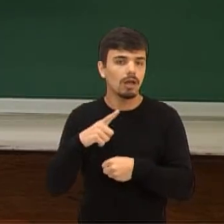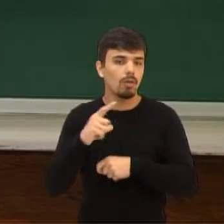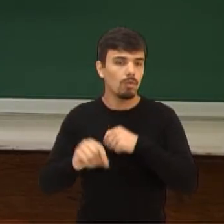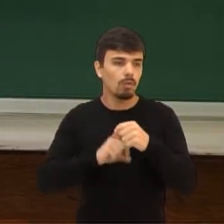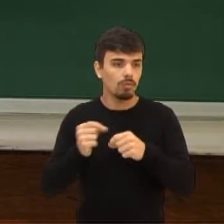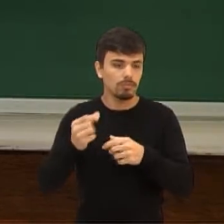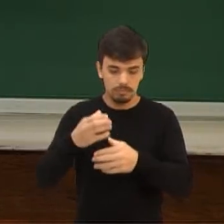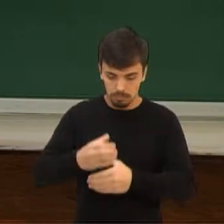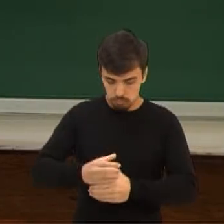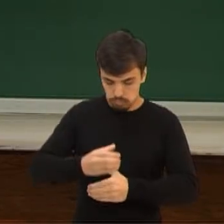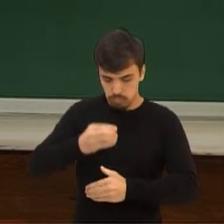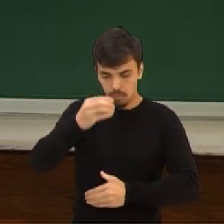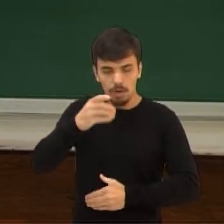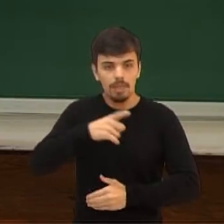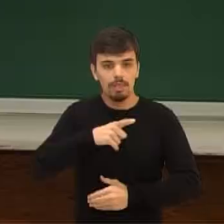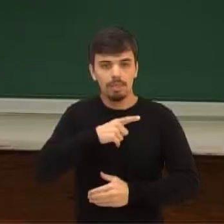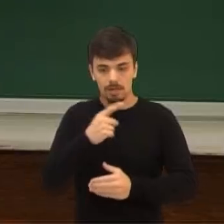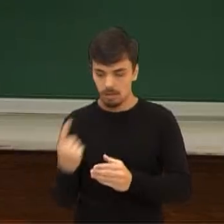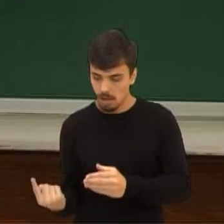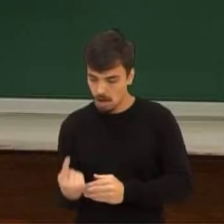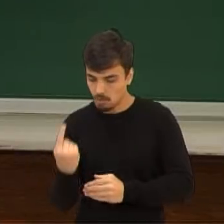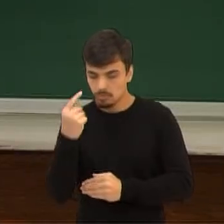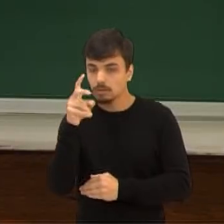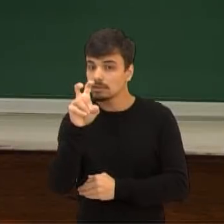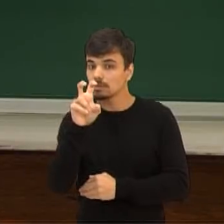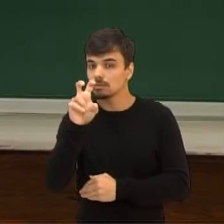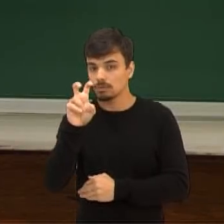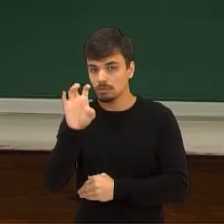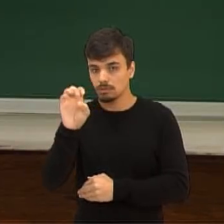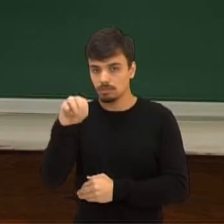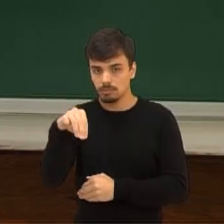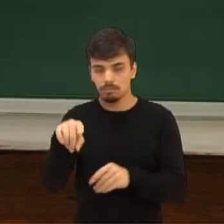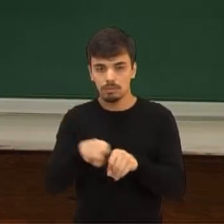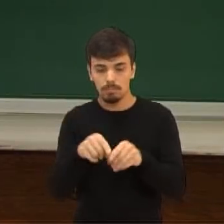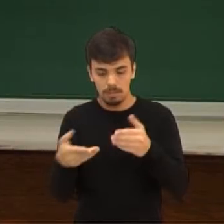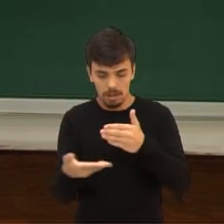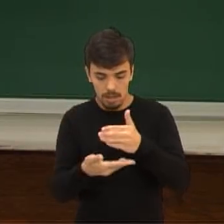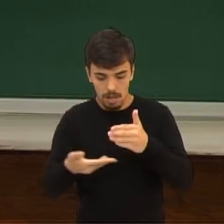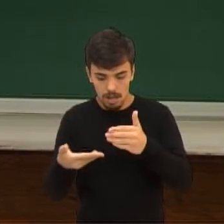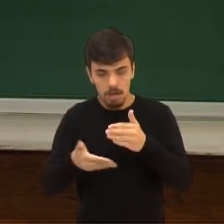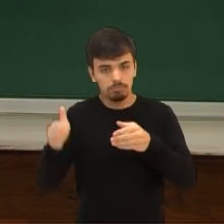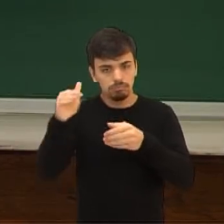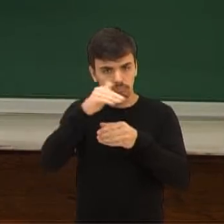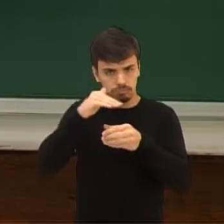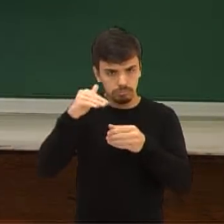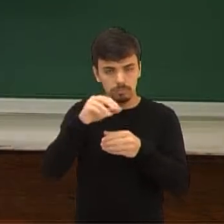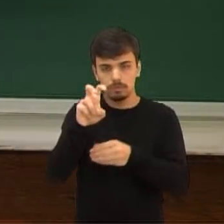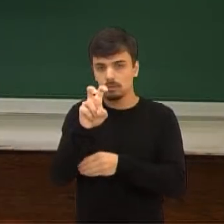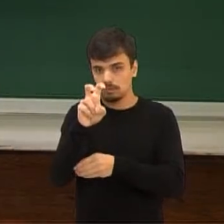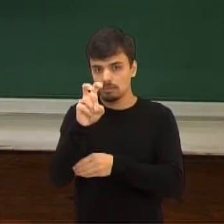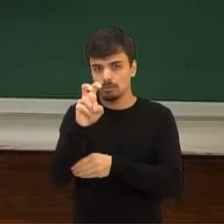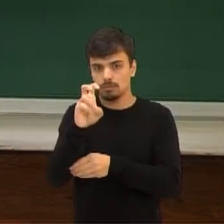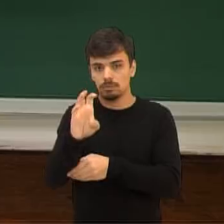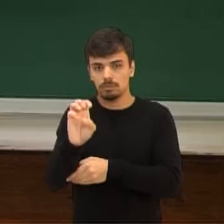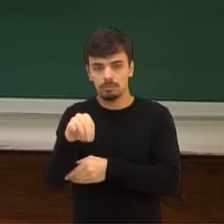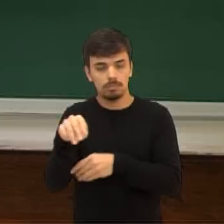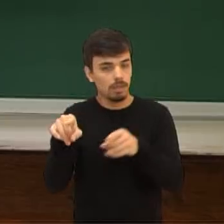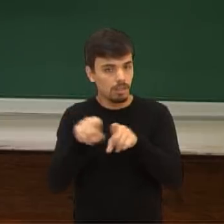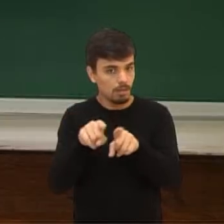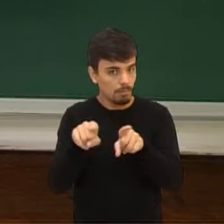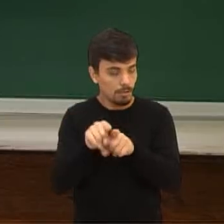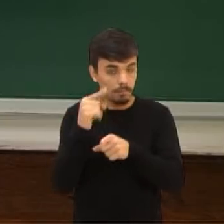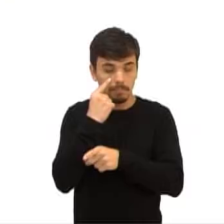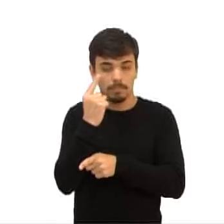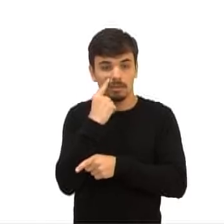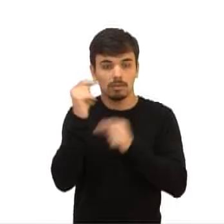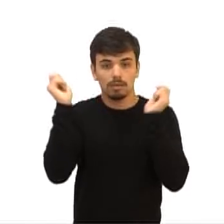cilindro com uma altura de 5 centímetros e a nossa base com uma largura de 5 centímetros, tá bom? Então, nós vimos